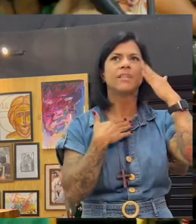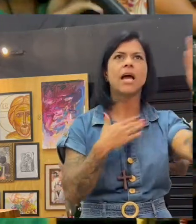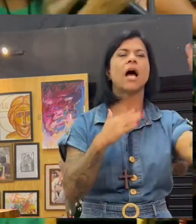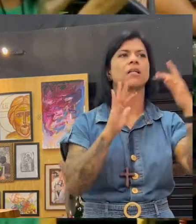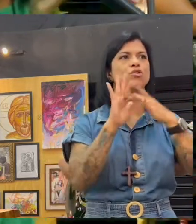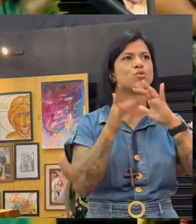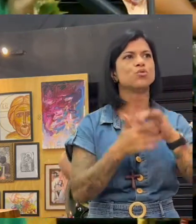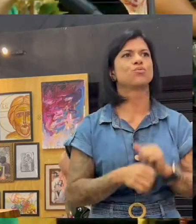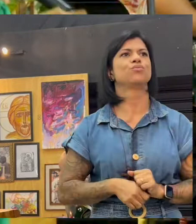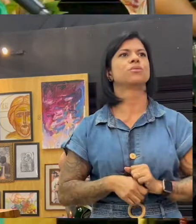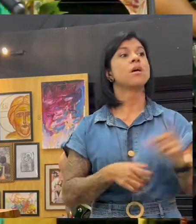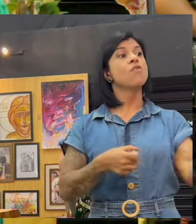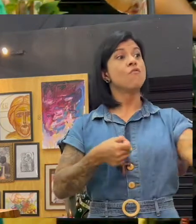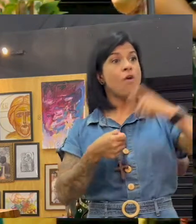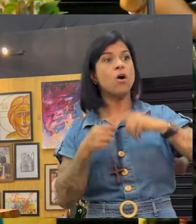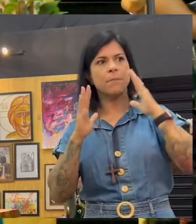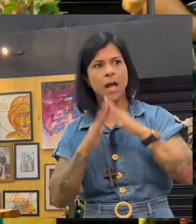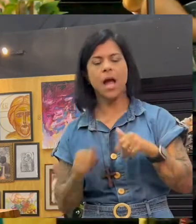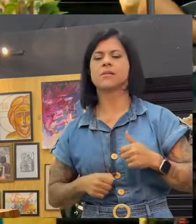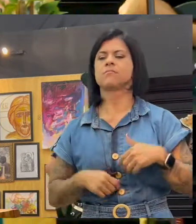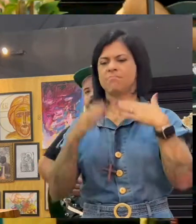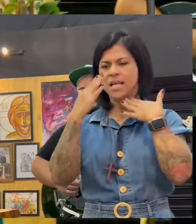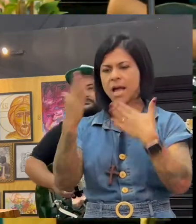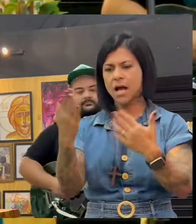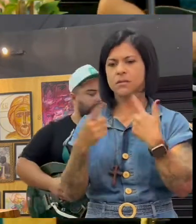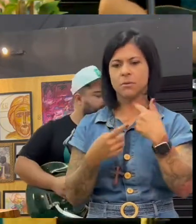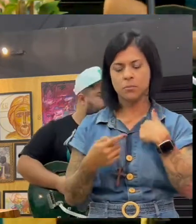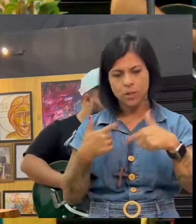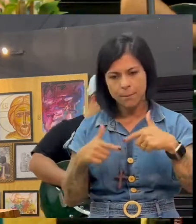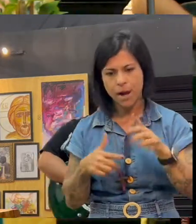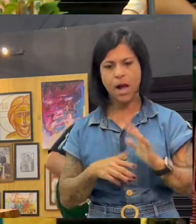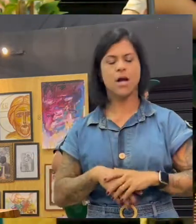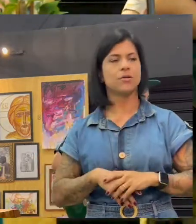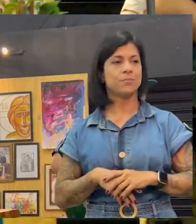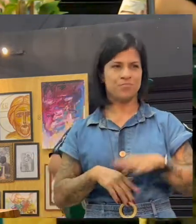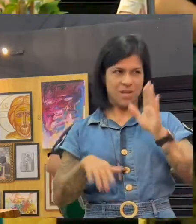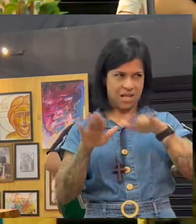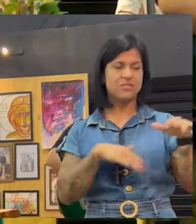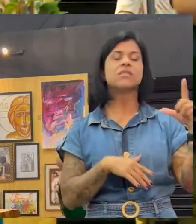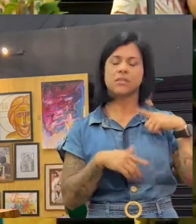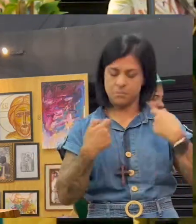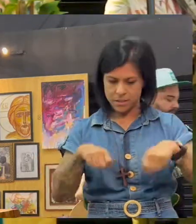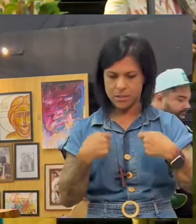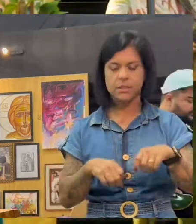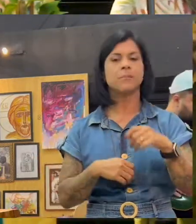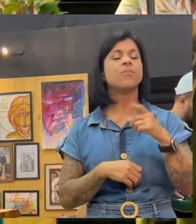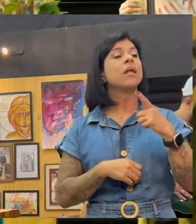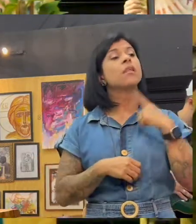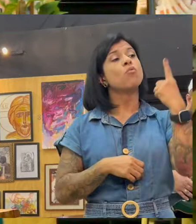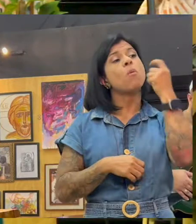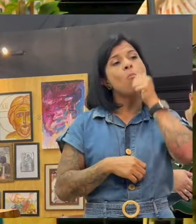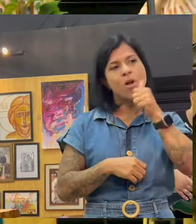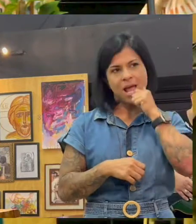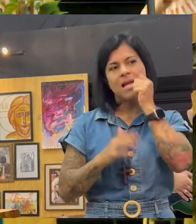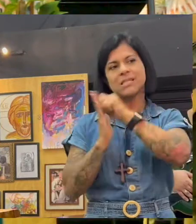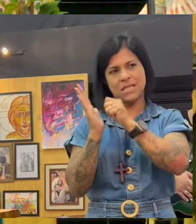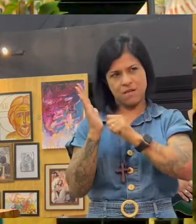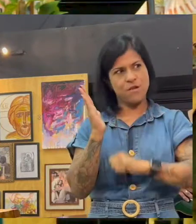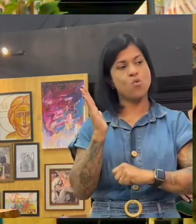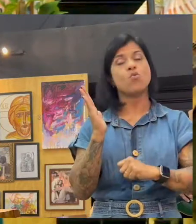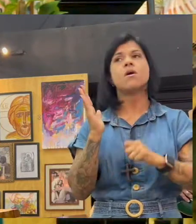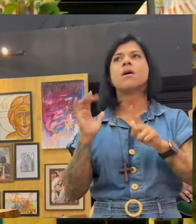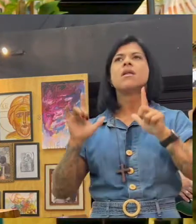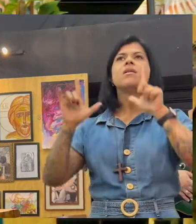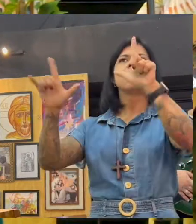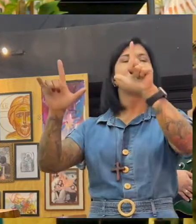ali você é um missionário também. Uma senhora muito sábia escreveu na cozinha da sua